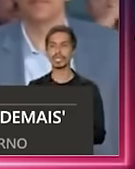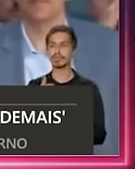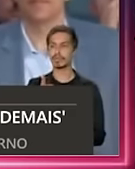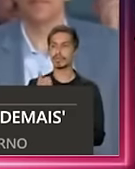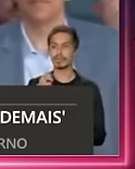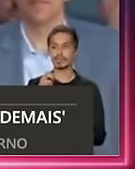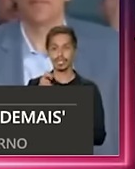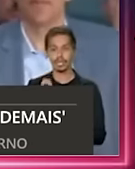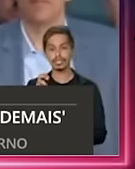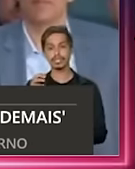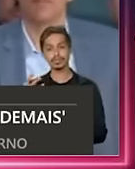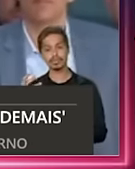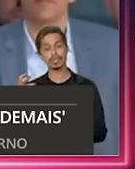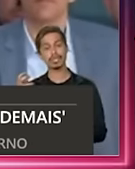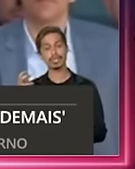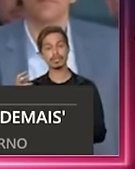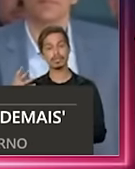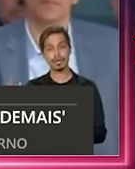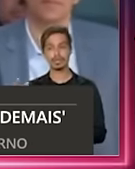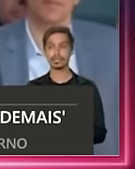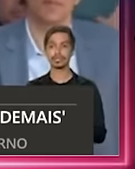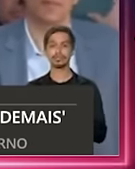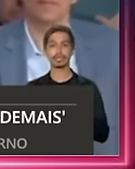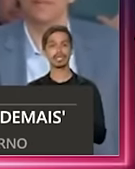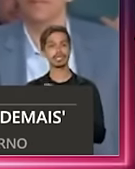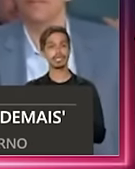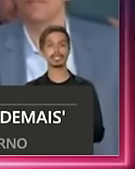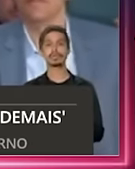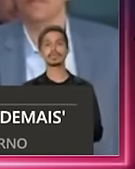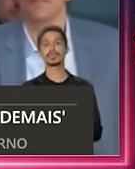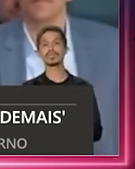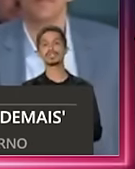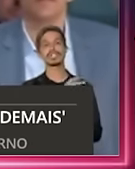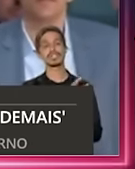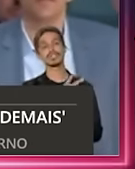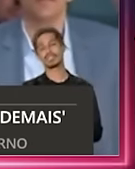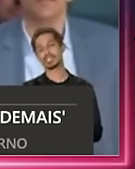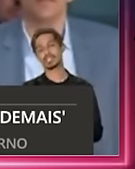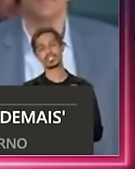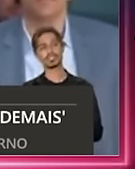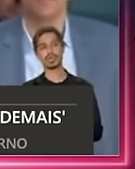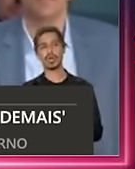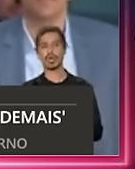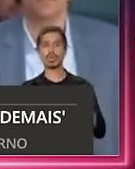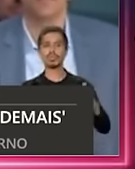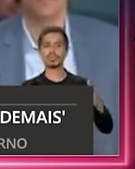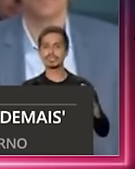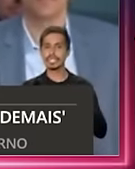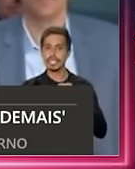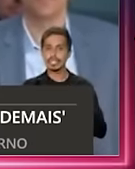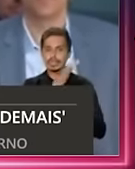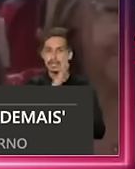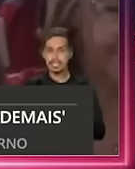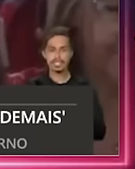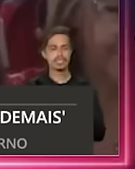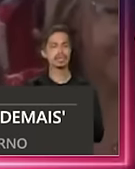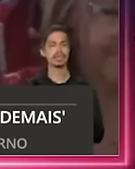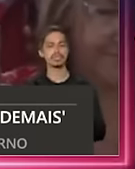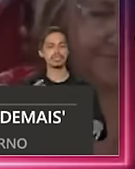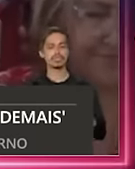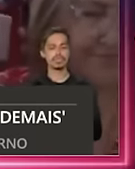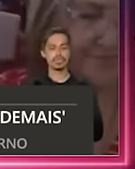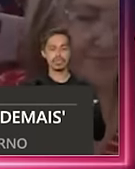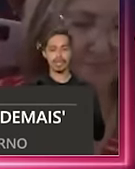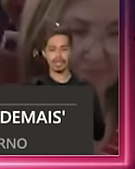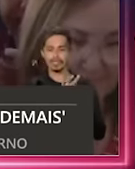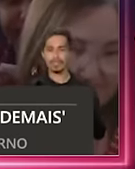1554 e o Brasil só em 1920? E a Universidade Brasil, que foi criada juntando várias